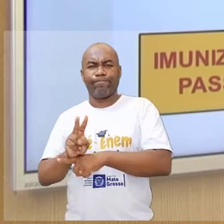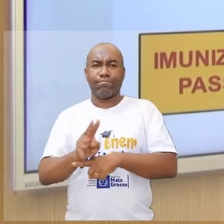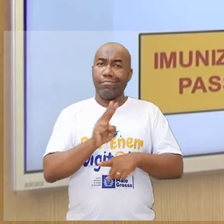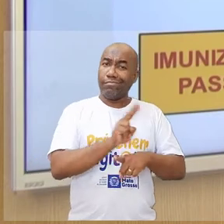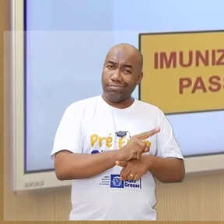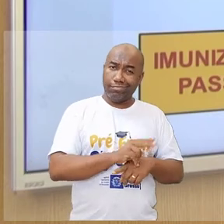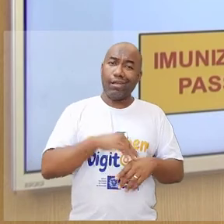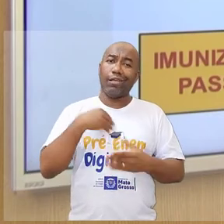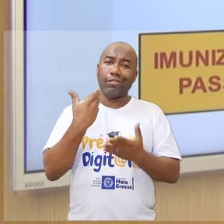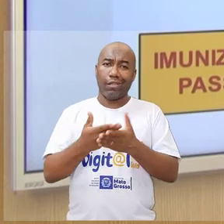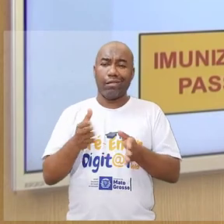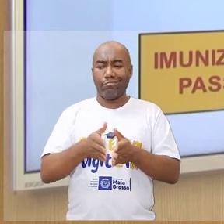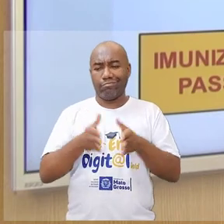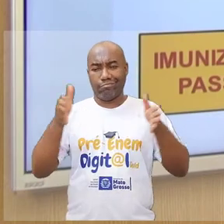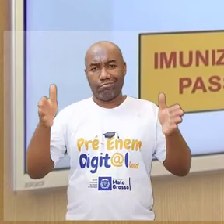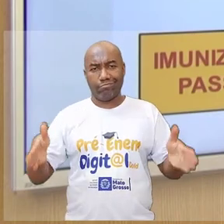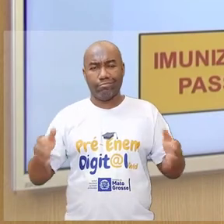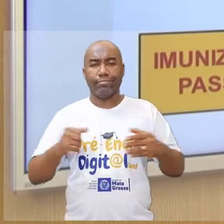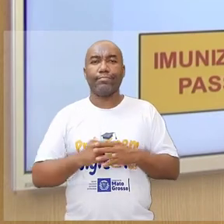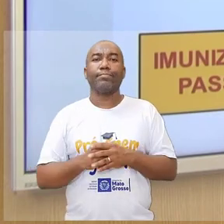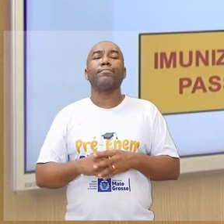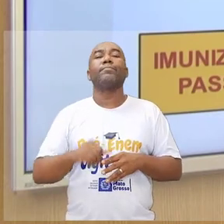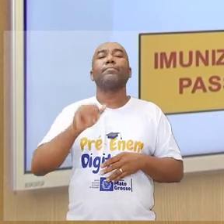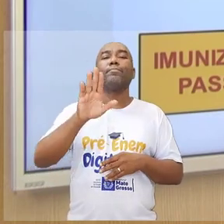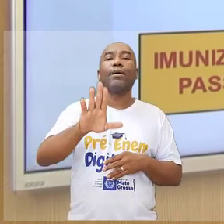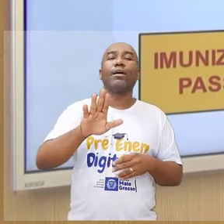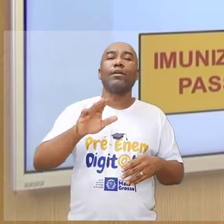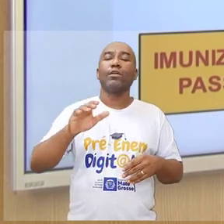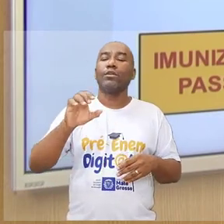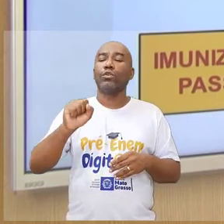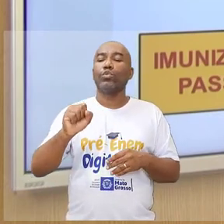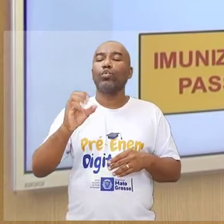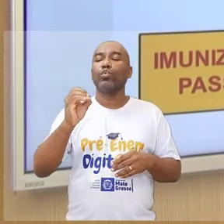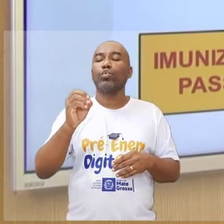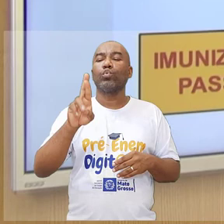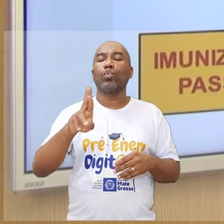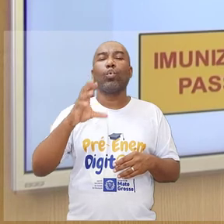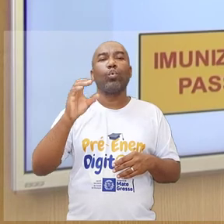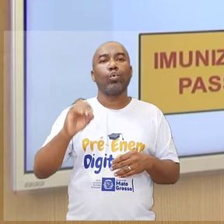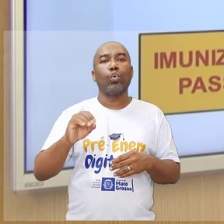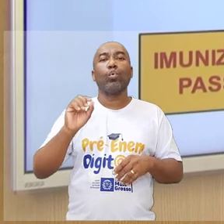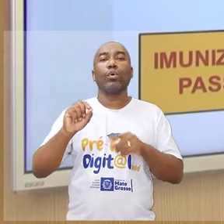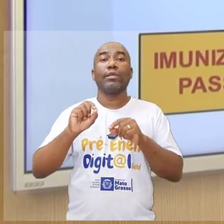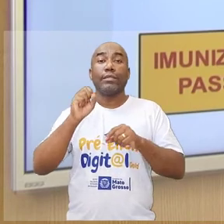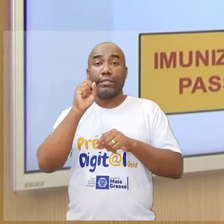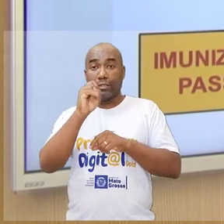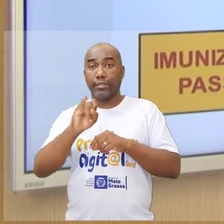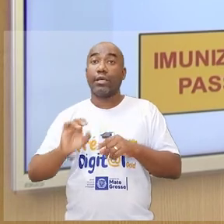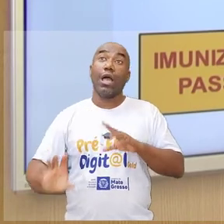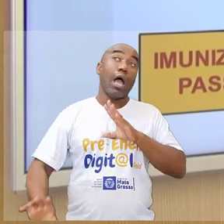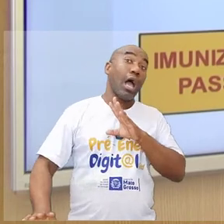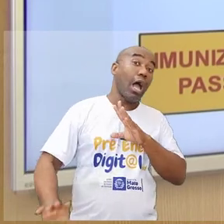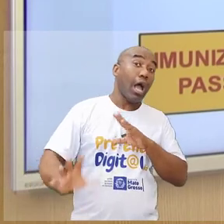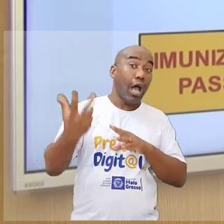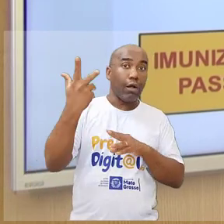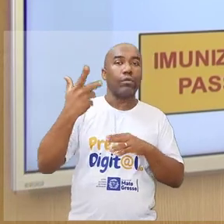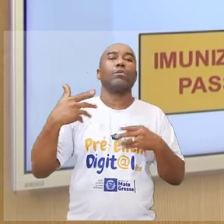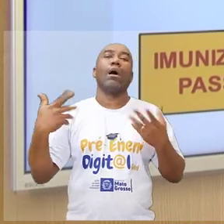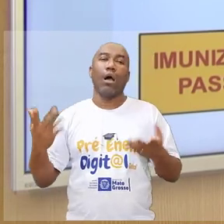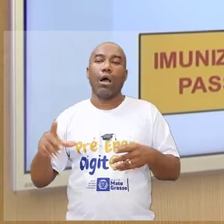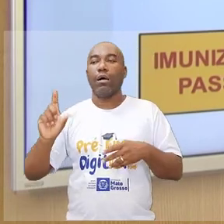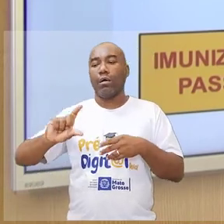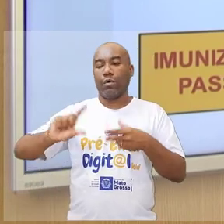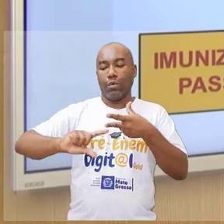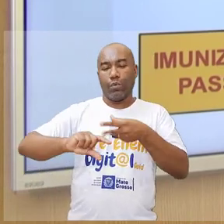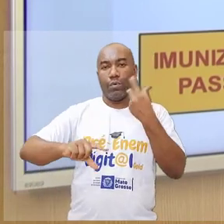soro? Não. O soro é quando precisa de uma ação emergencial. É por isso que os soros, eles são